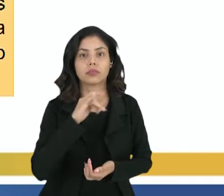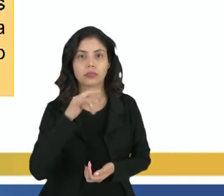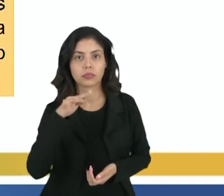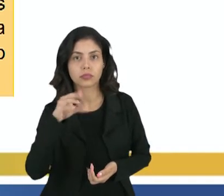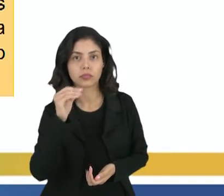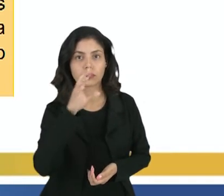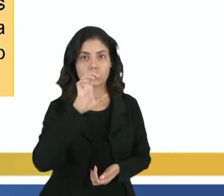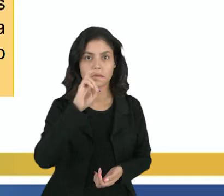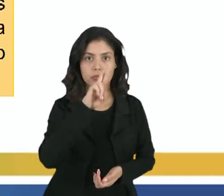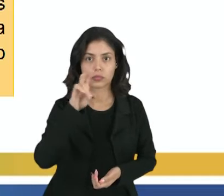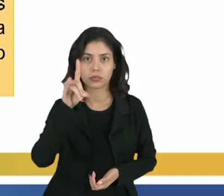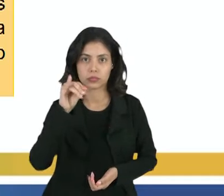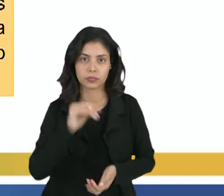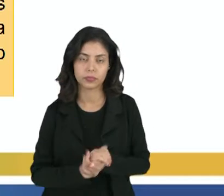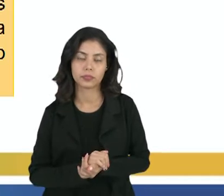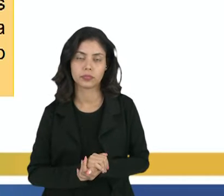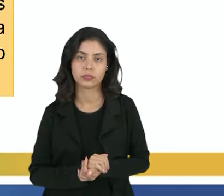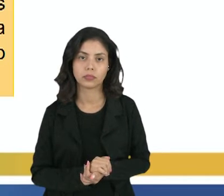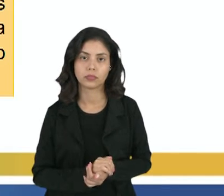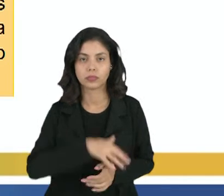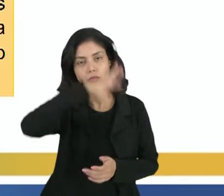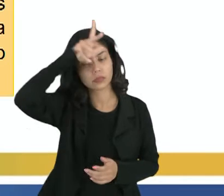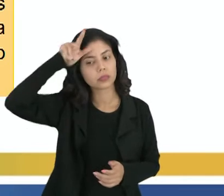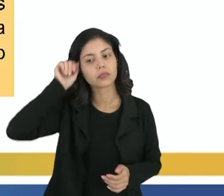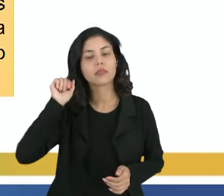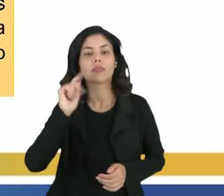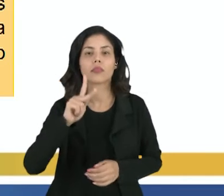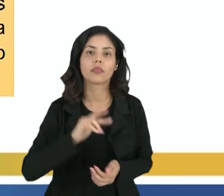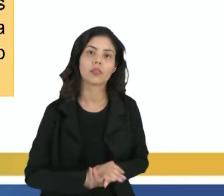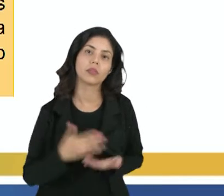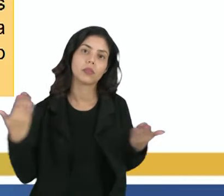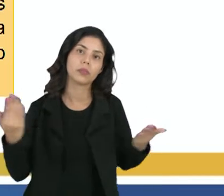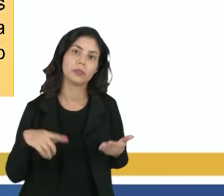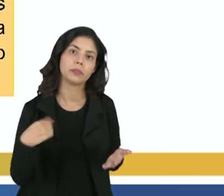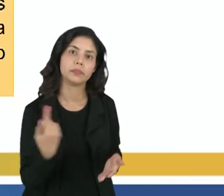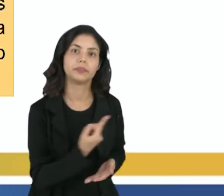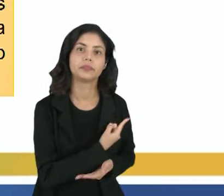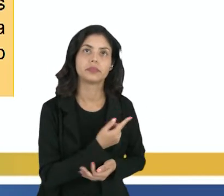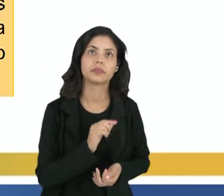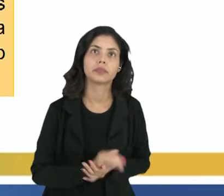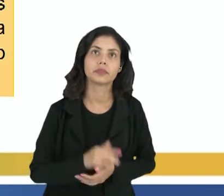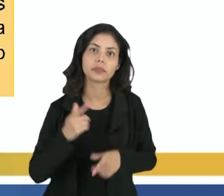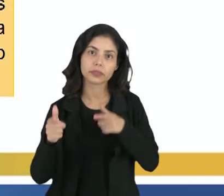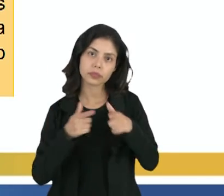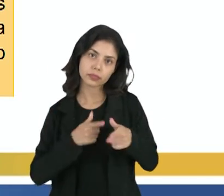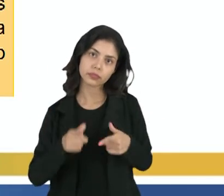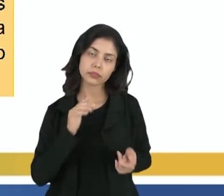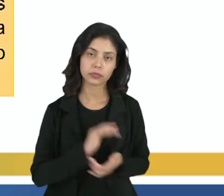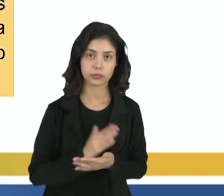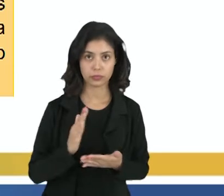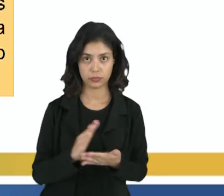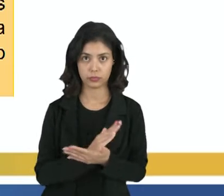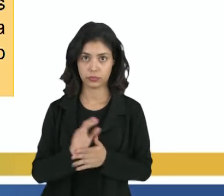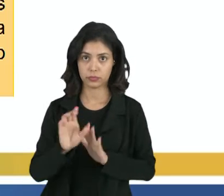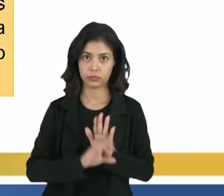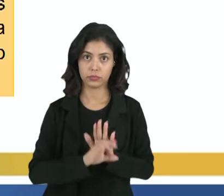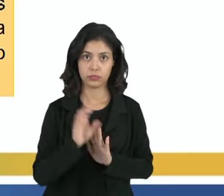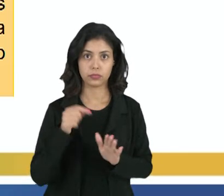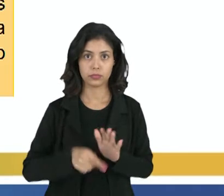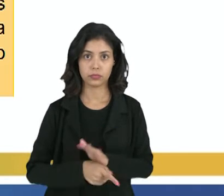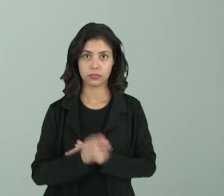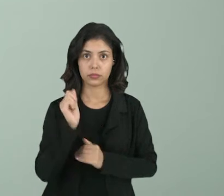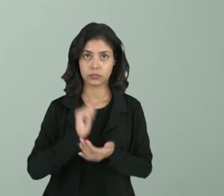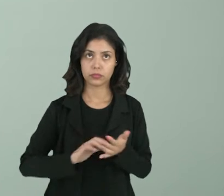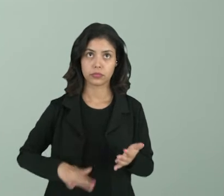do cerrado e da Amazônia, ok? E agora a gente vai estar trabalhando alguns conceitos dentro